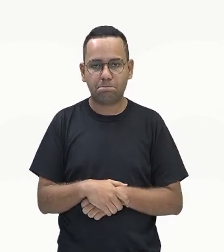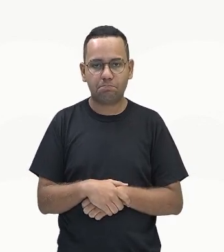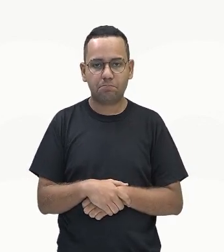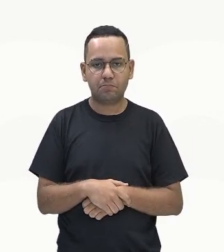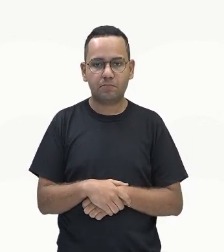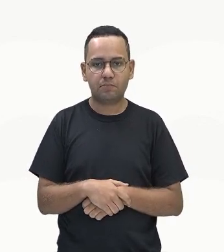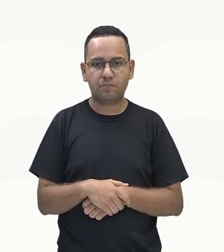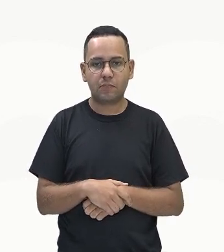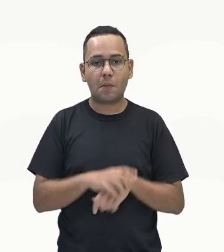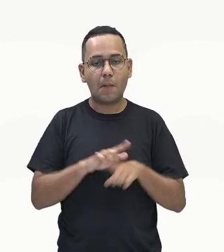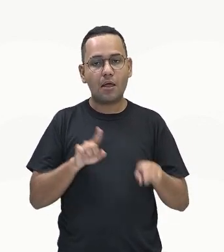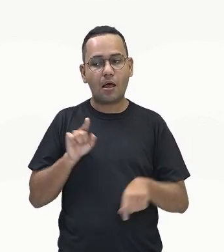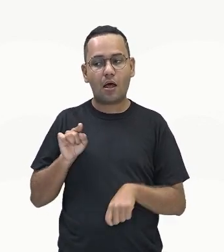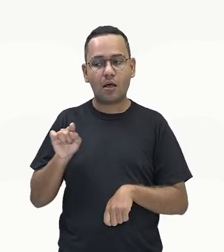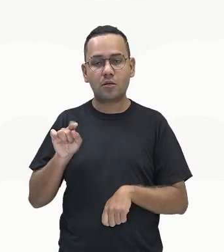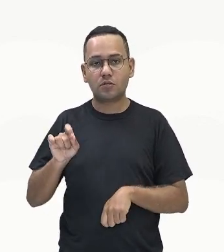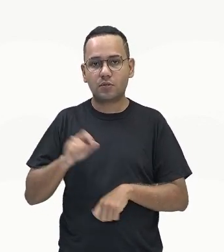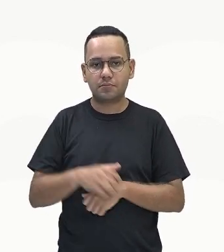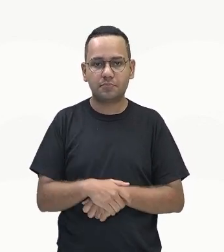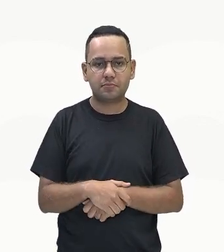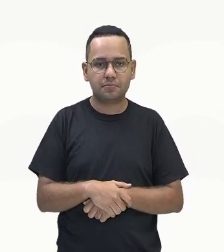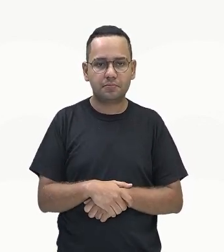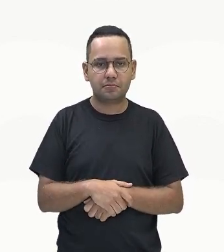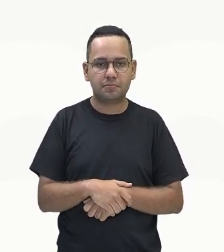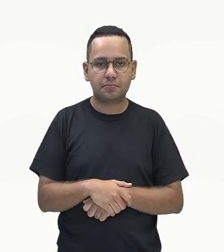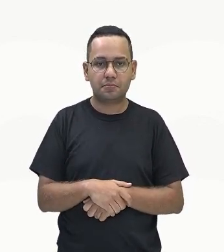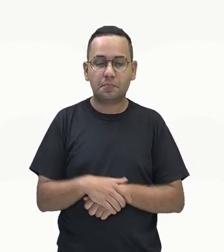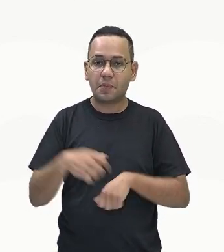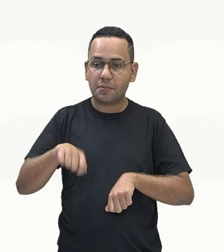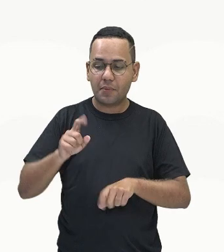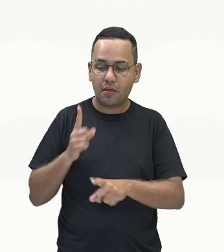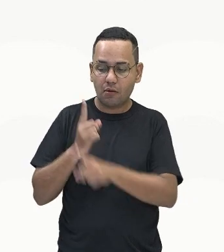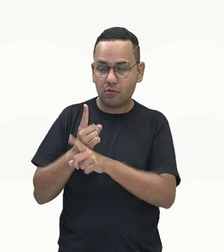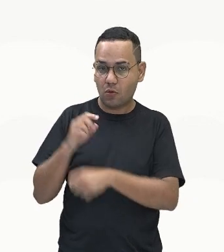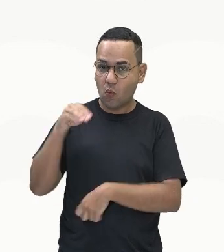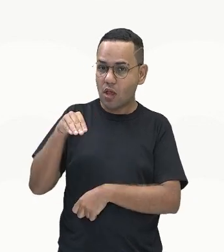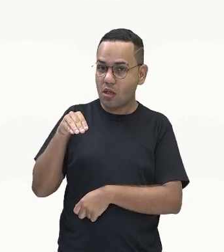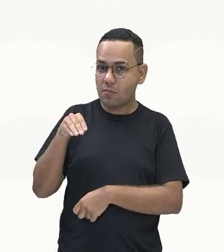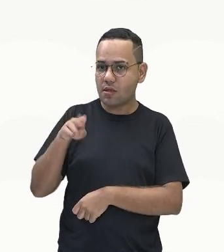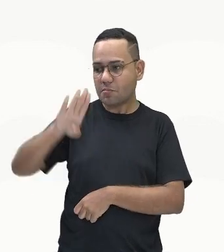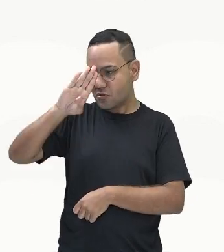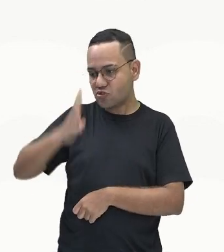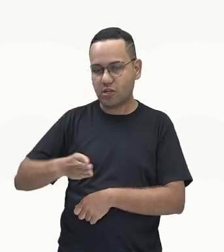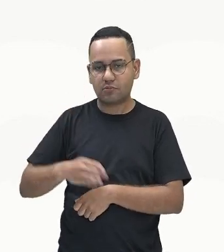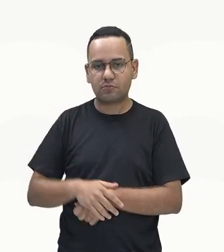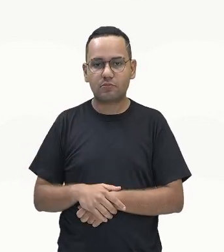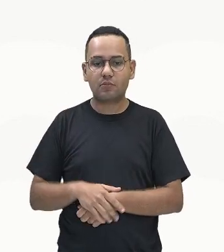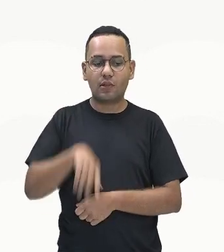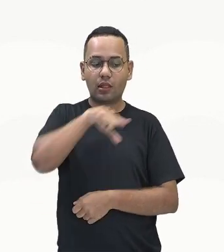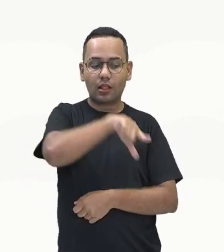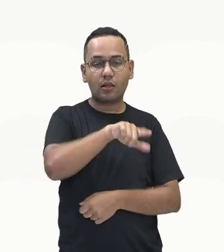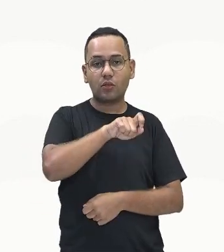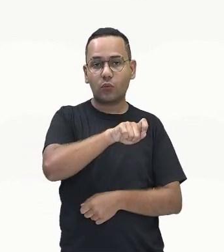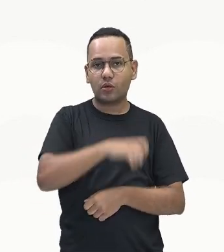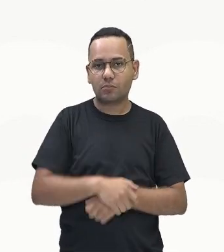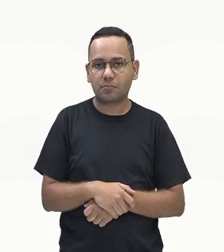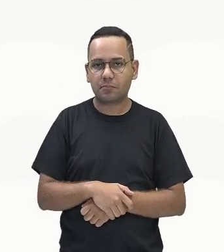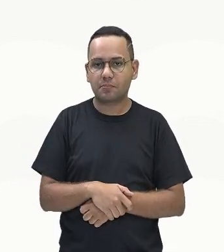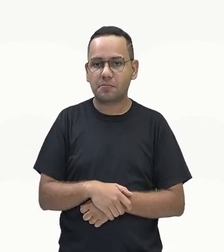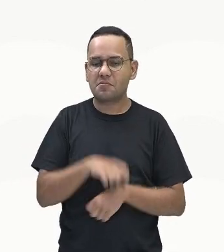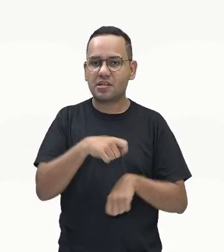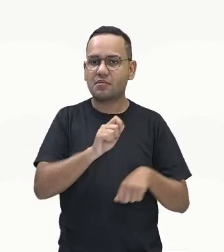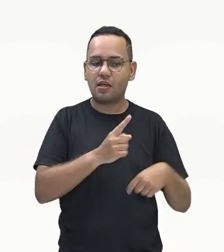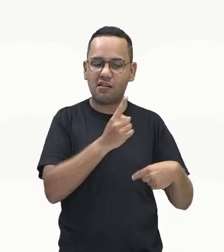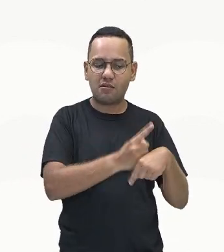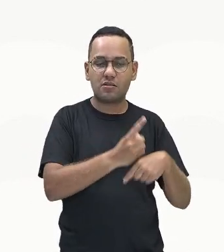fórmula dos juros compostos, nós calculamos um montante direto. Já a fórmula dos juros simples, nós